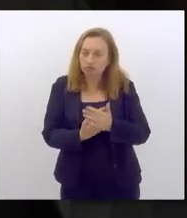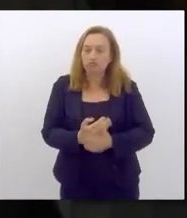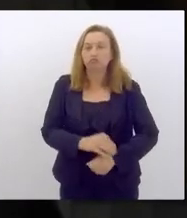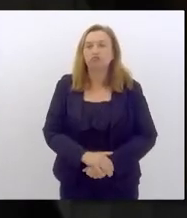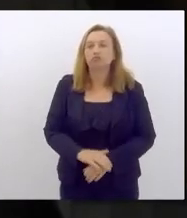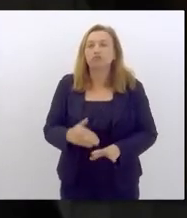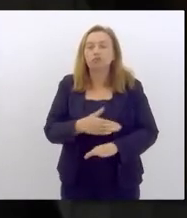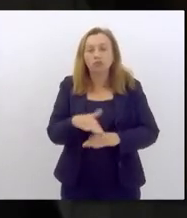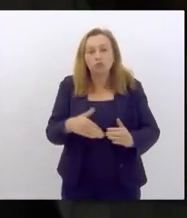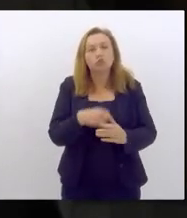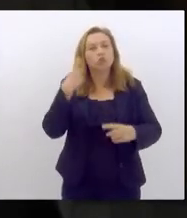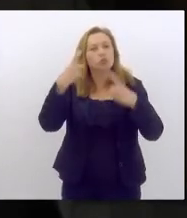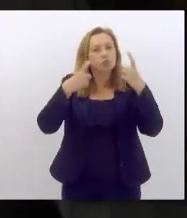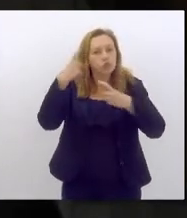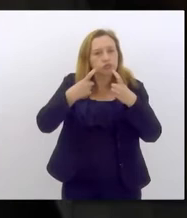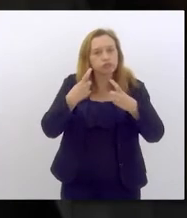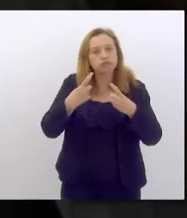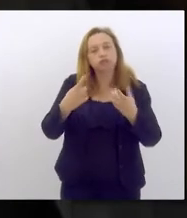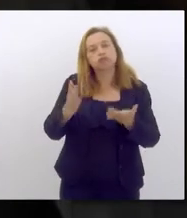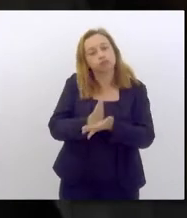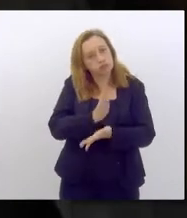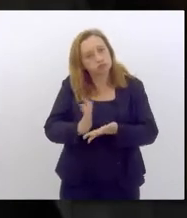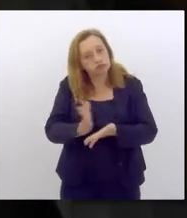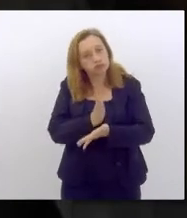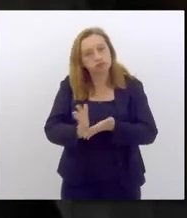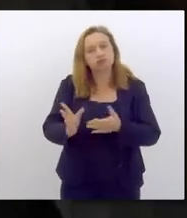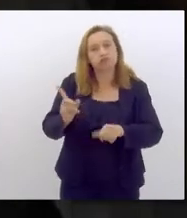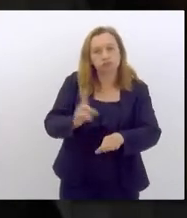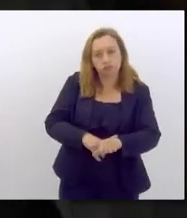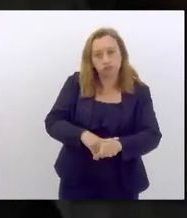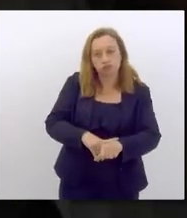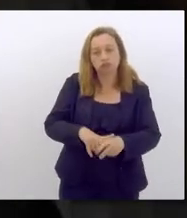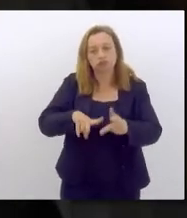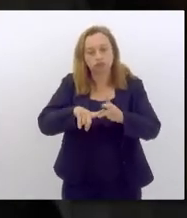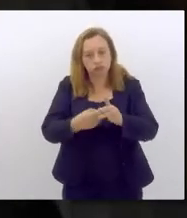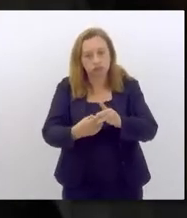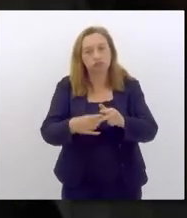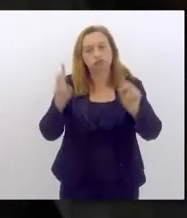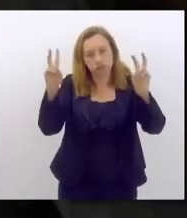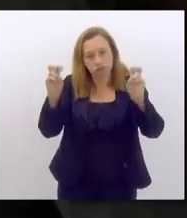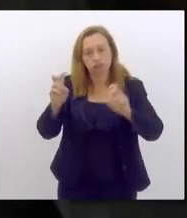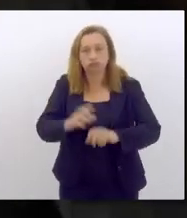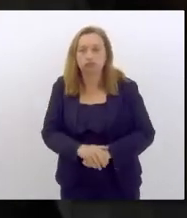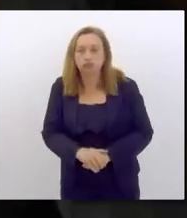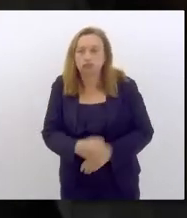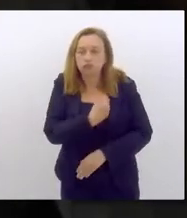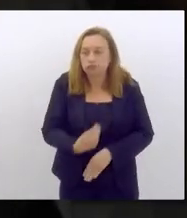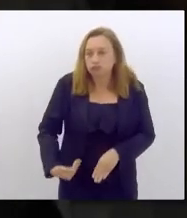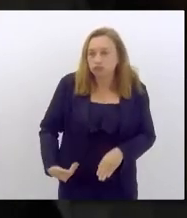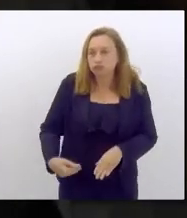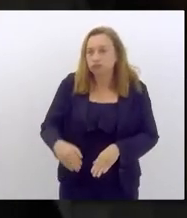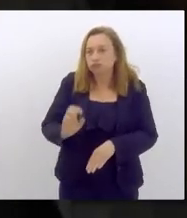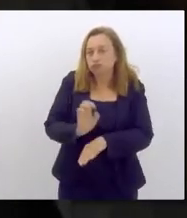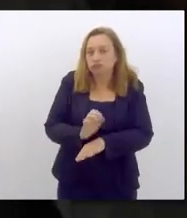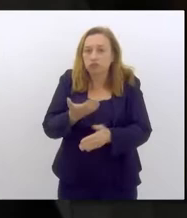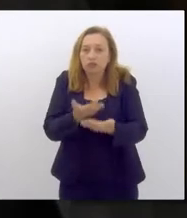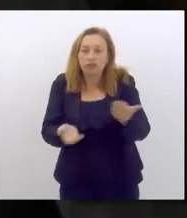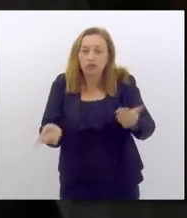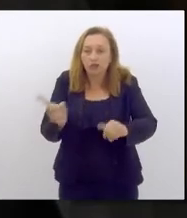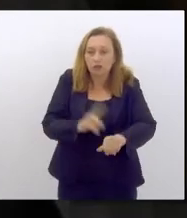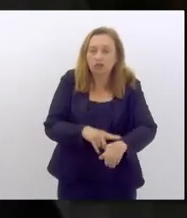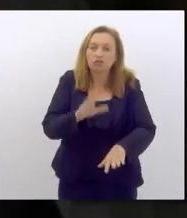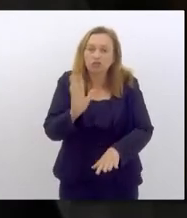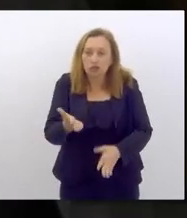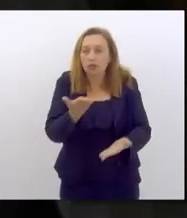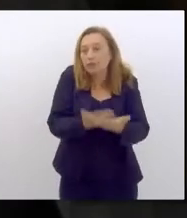e todos preocupados há algum tempo com a regulamentação dessa matéria. O governo do Estado perdeu o prazo, assim como já